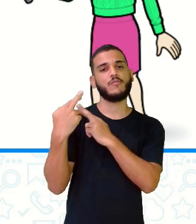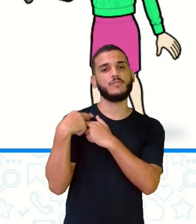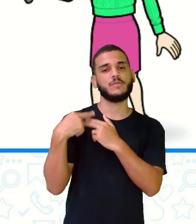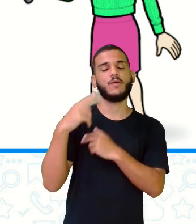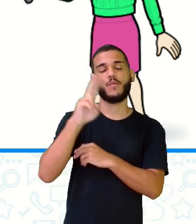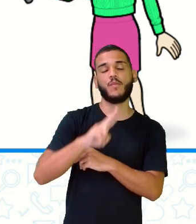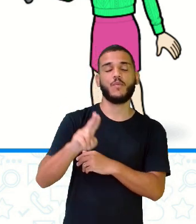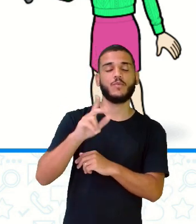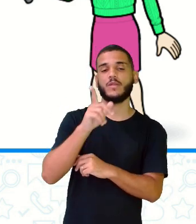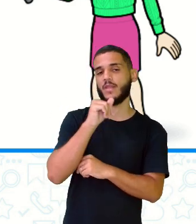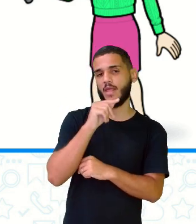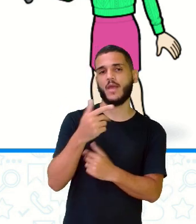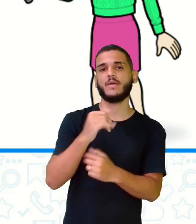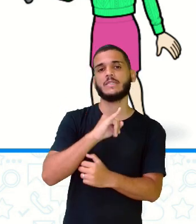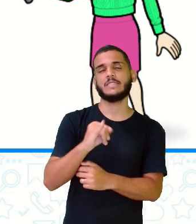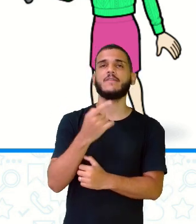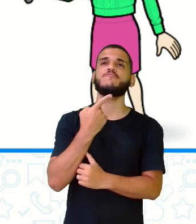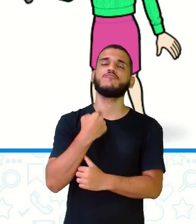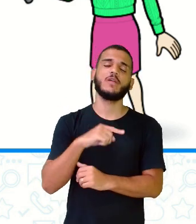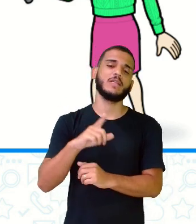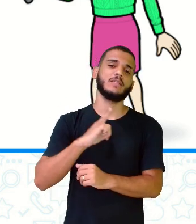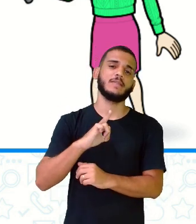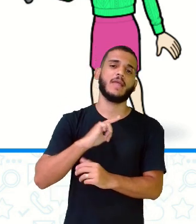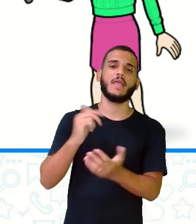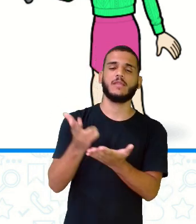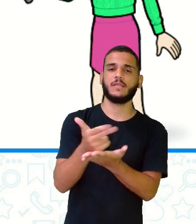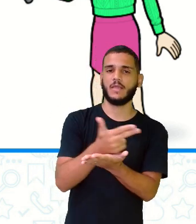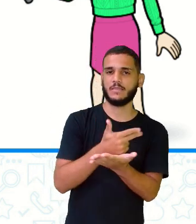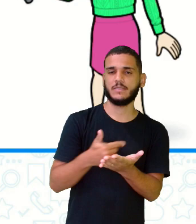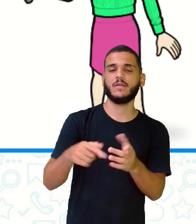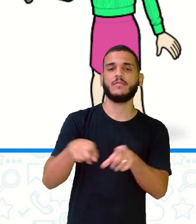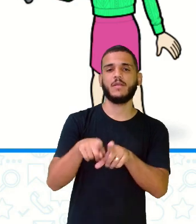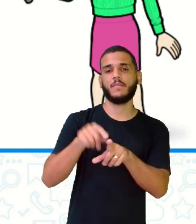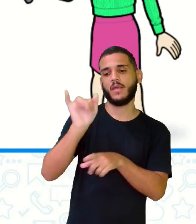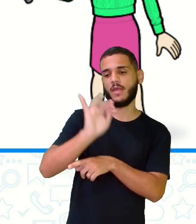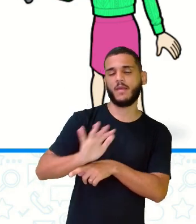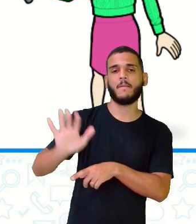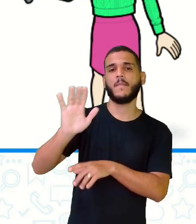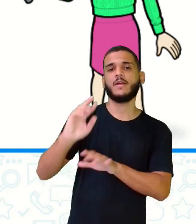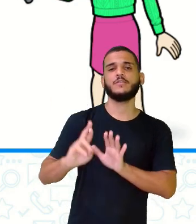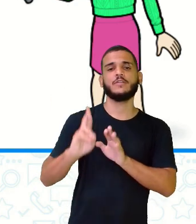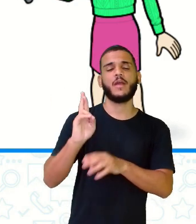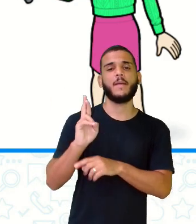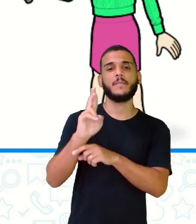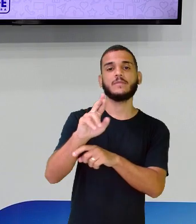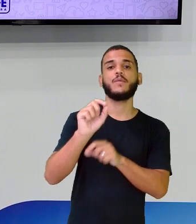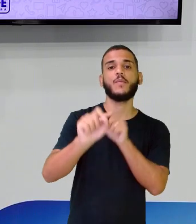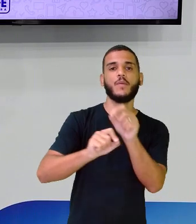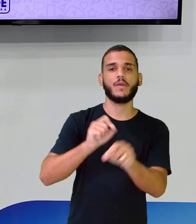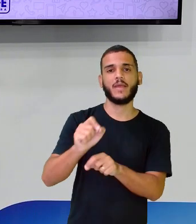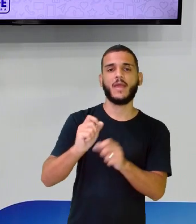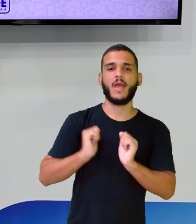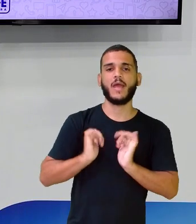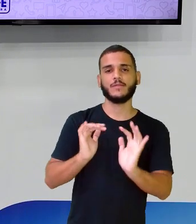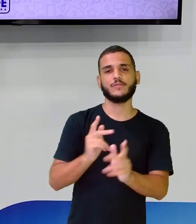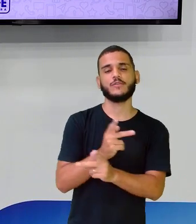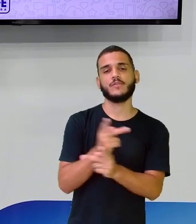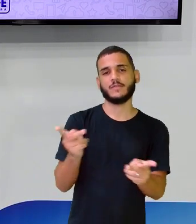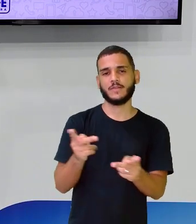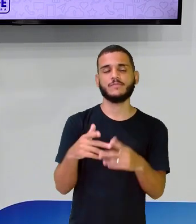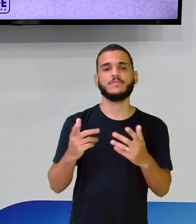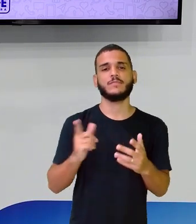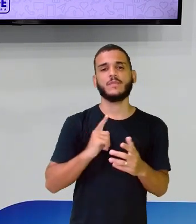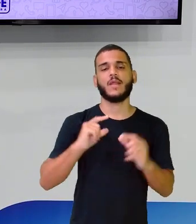tá? Se quiser, faça desenhos ou cole figura representando as atitudes que você listou. Então, você do lado bota a